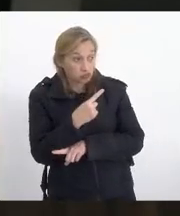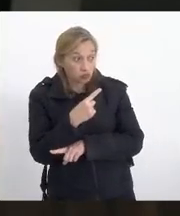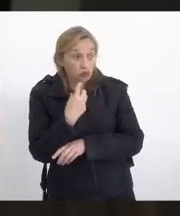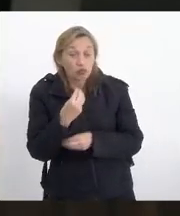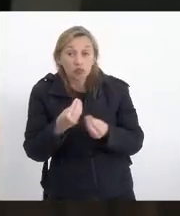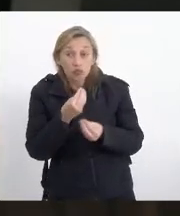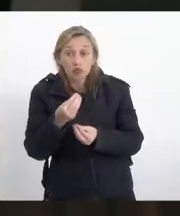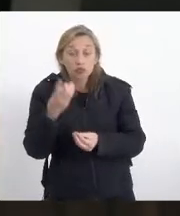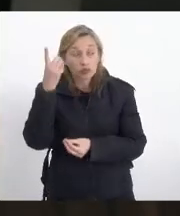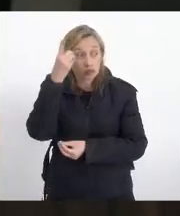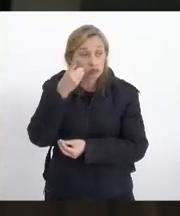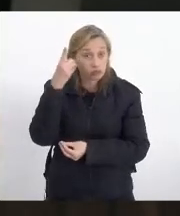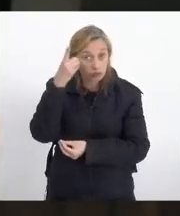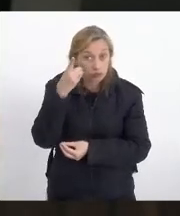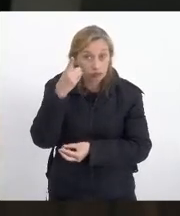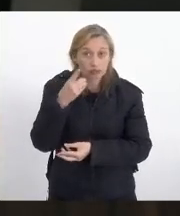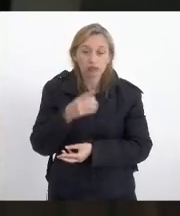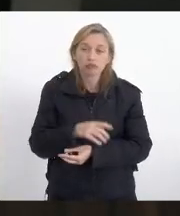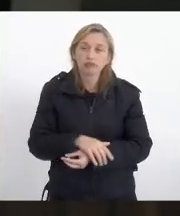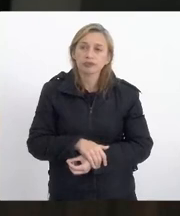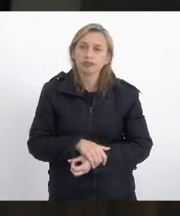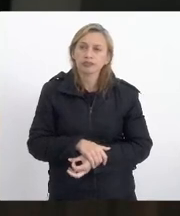como deputado,